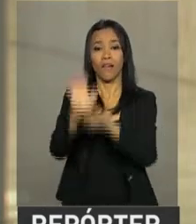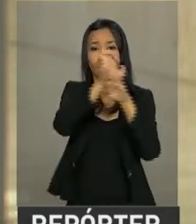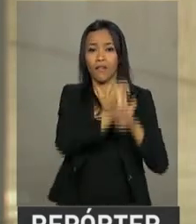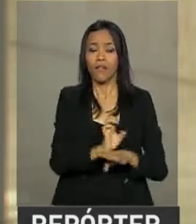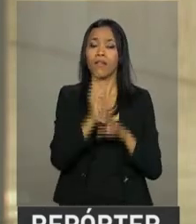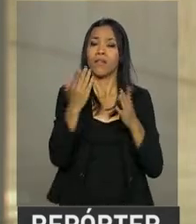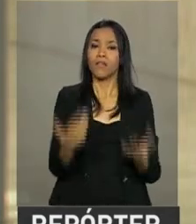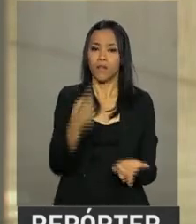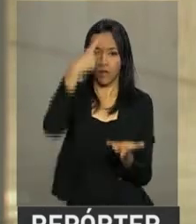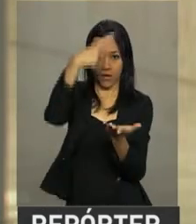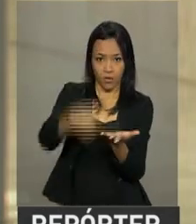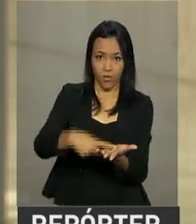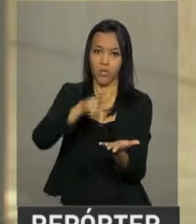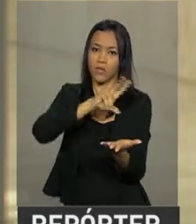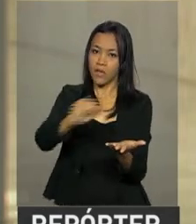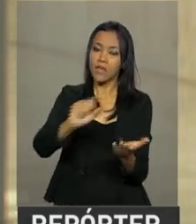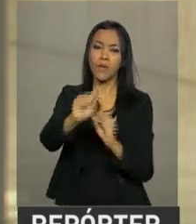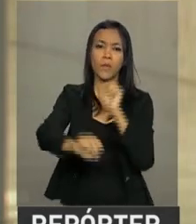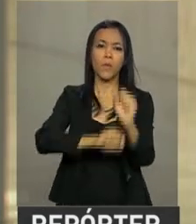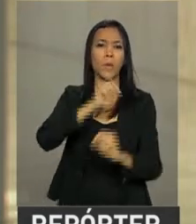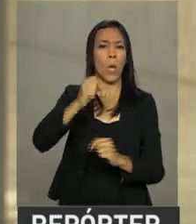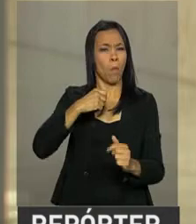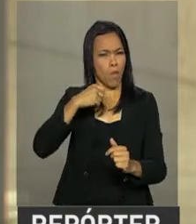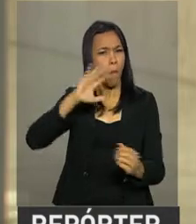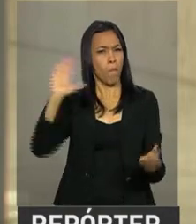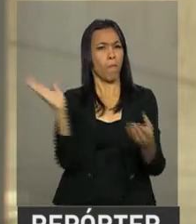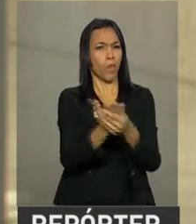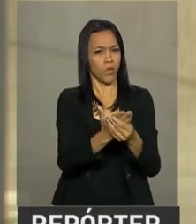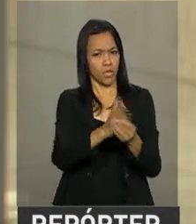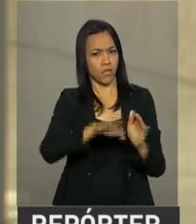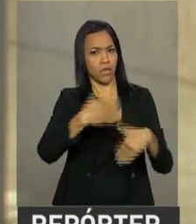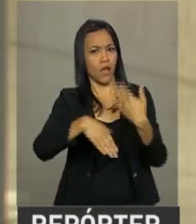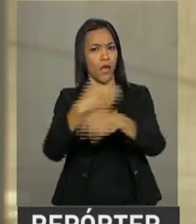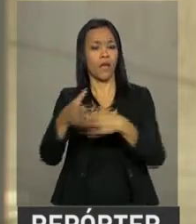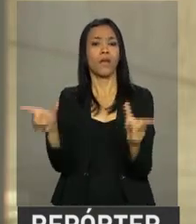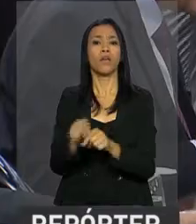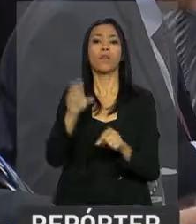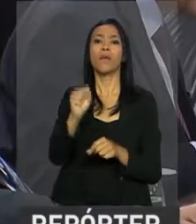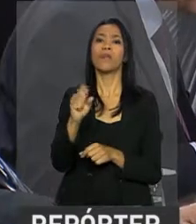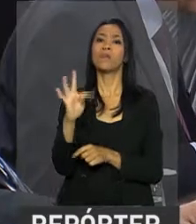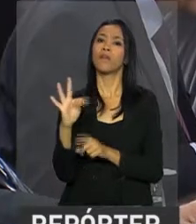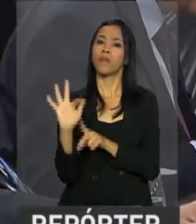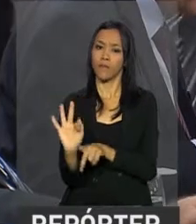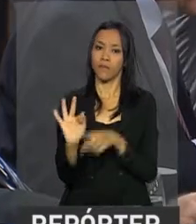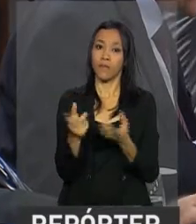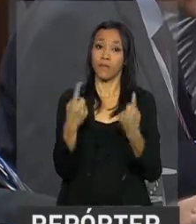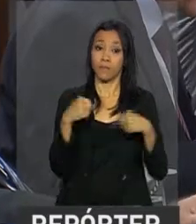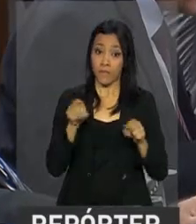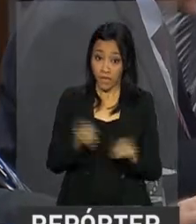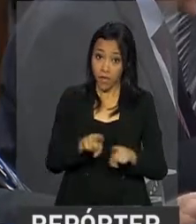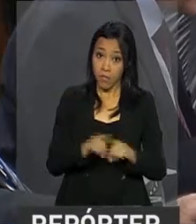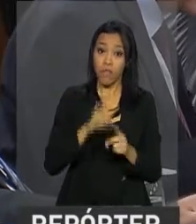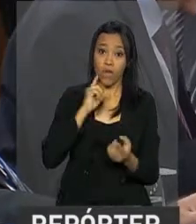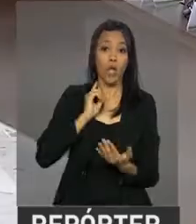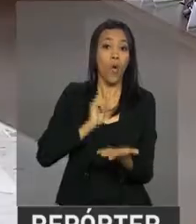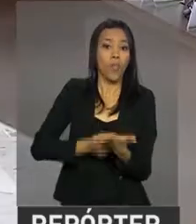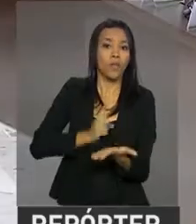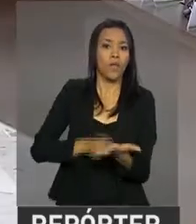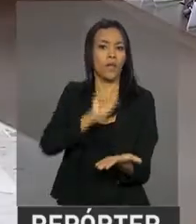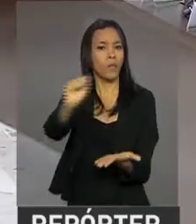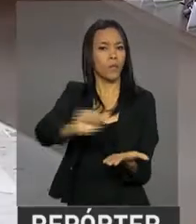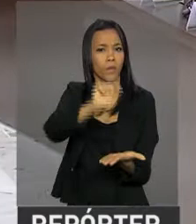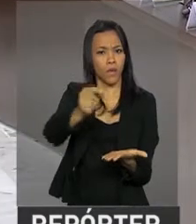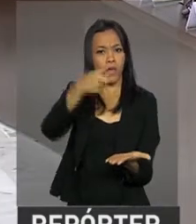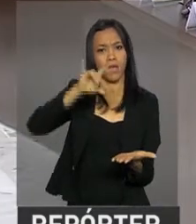será formalizado no processo que está em andamento no Supremo Tribunal Federal. Também ficou acertado o apoio dos governadores para